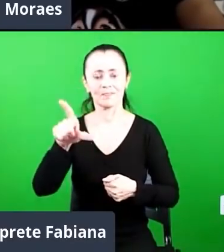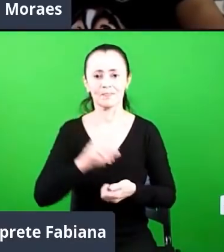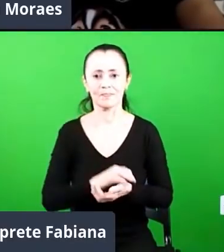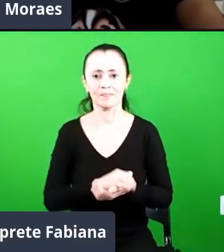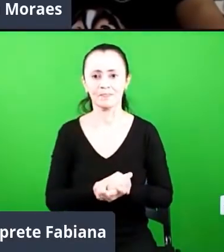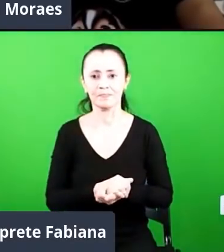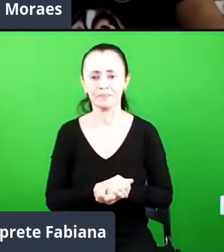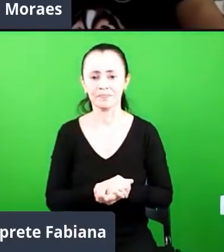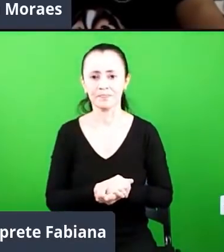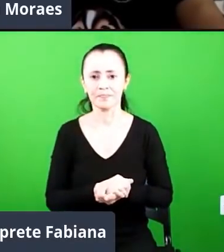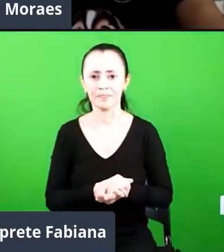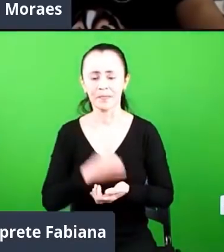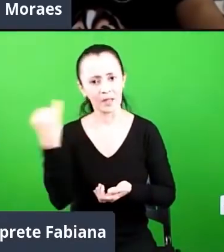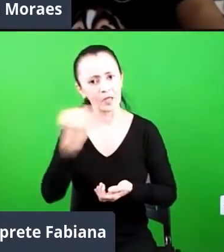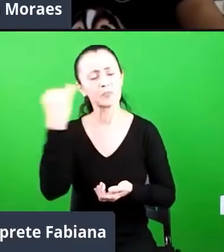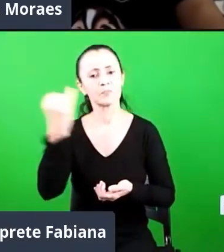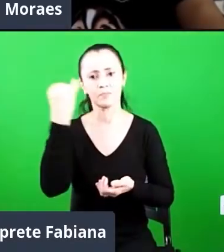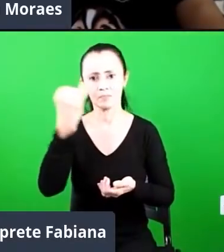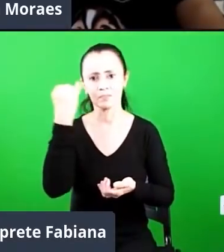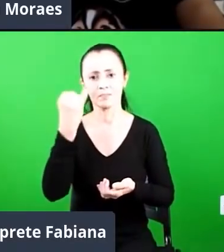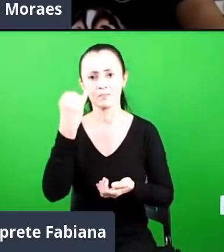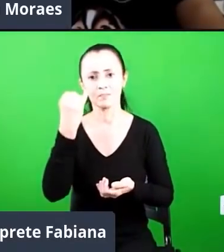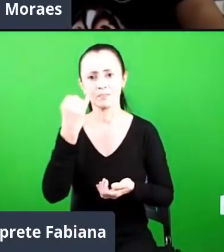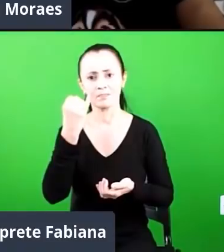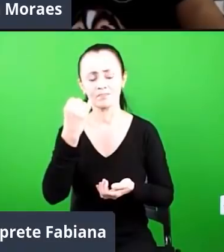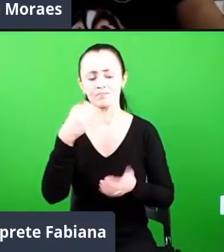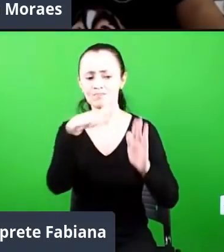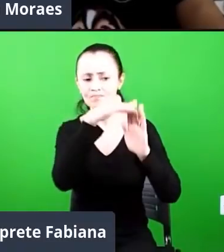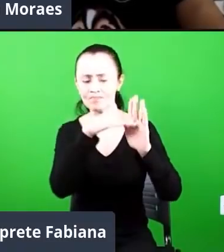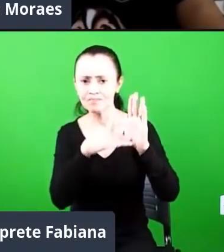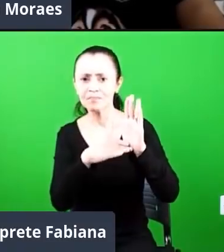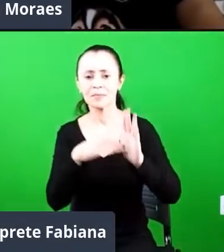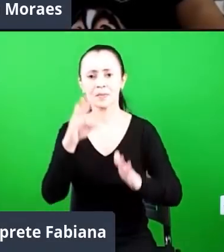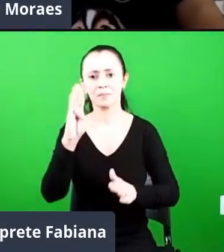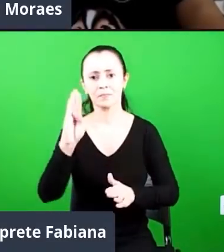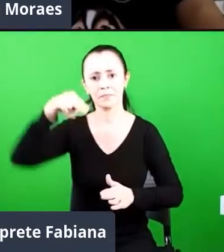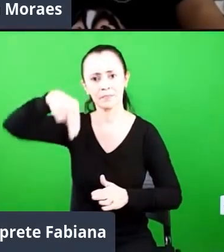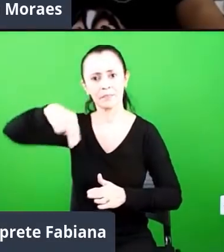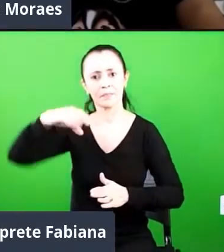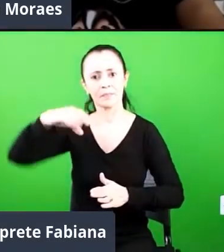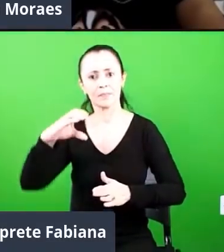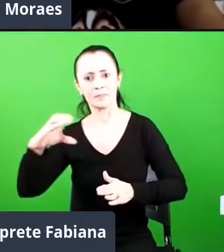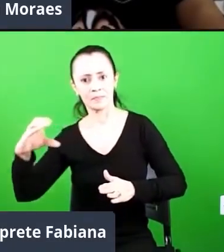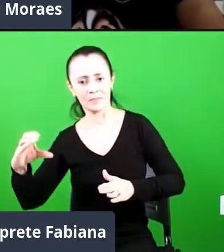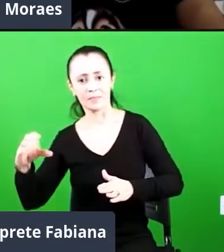Acho importante destacar essa parte da BNCC, porque a minha ementa ela já traz o meu conteúdo e a minha